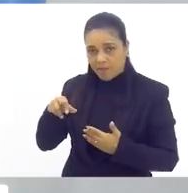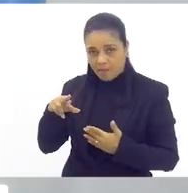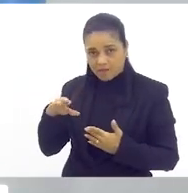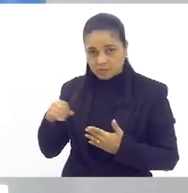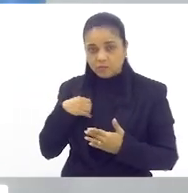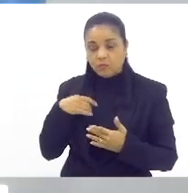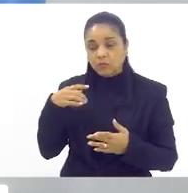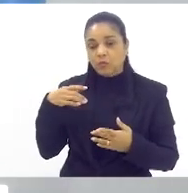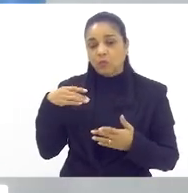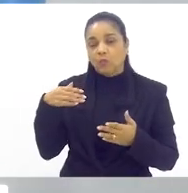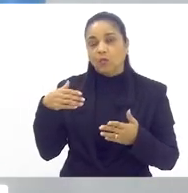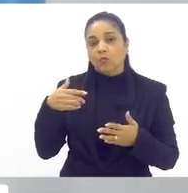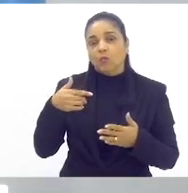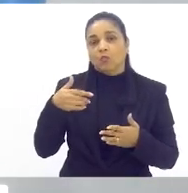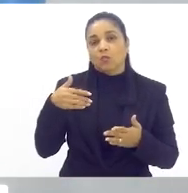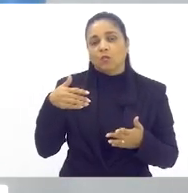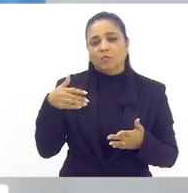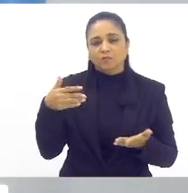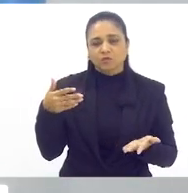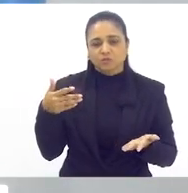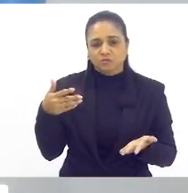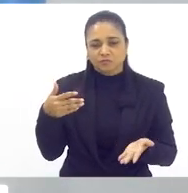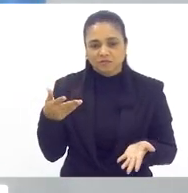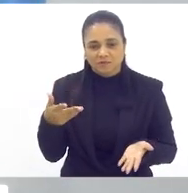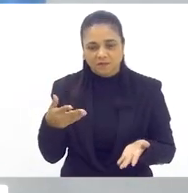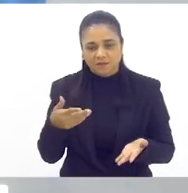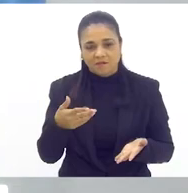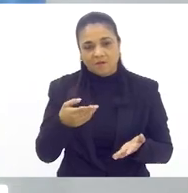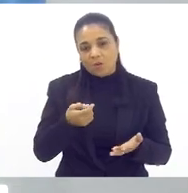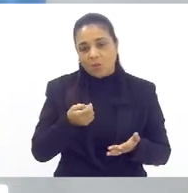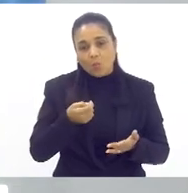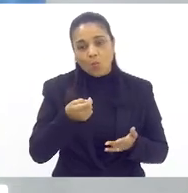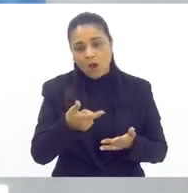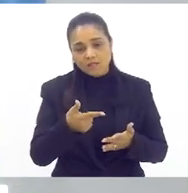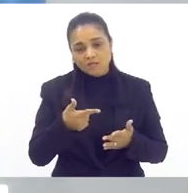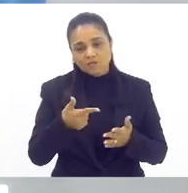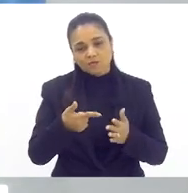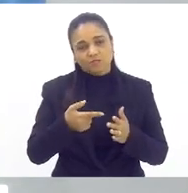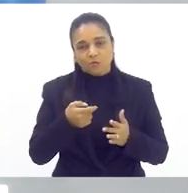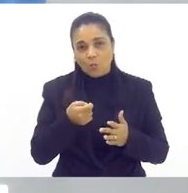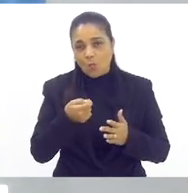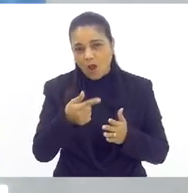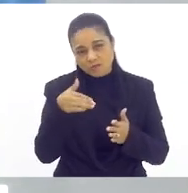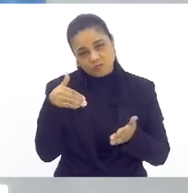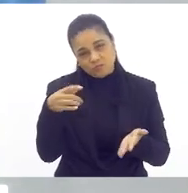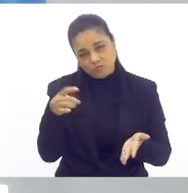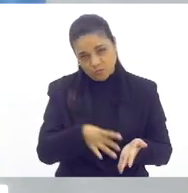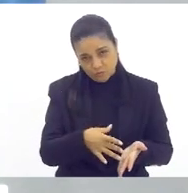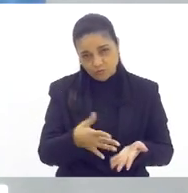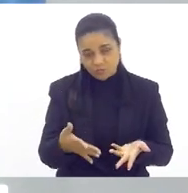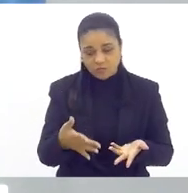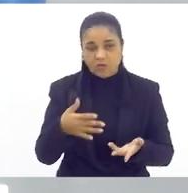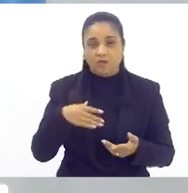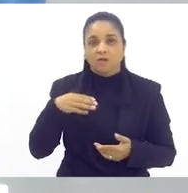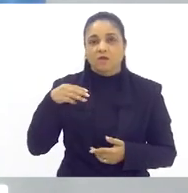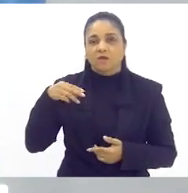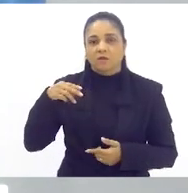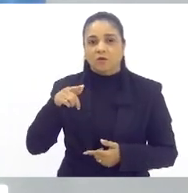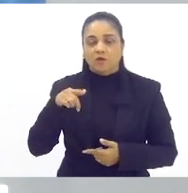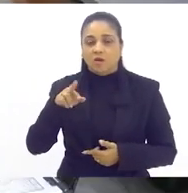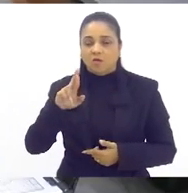a falar da patente que ele devolve a palavra para mesa a gente faça os encaminhamentos finais é o Rogério Norberto